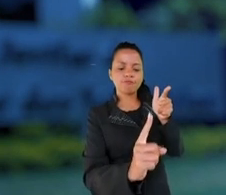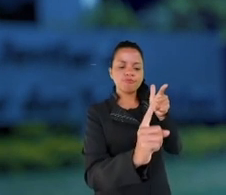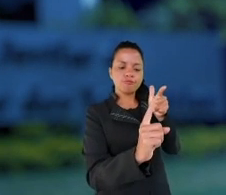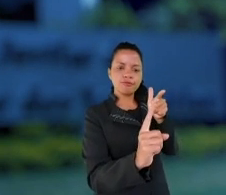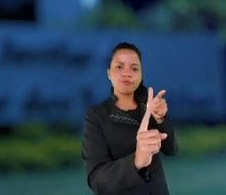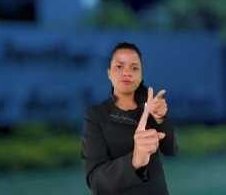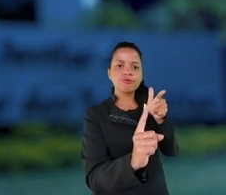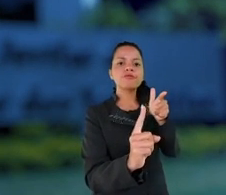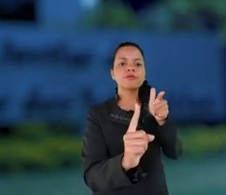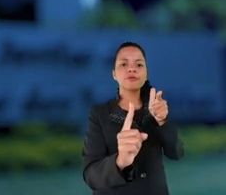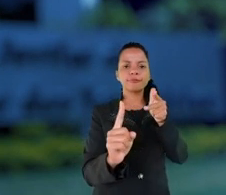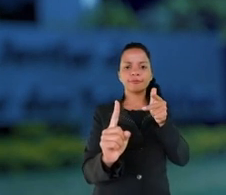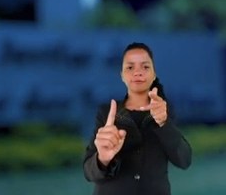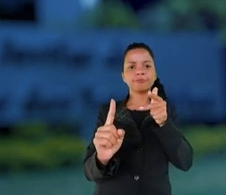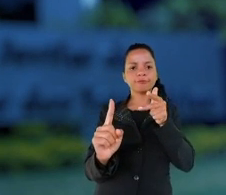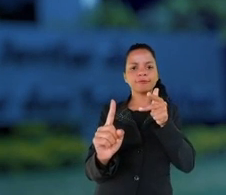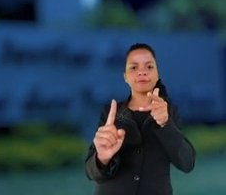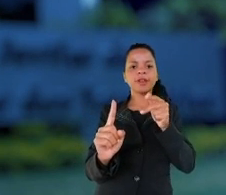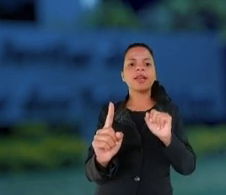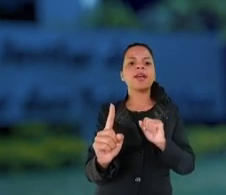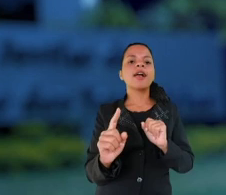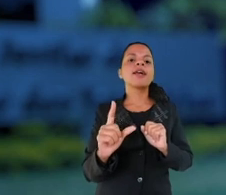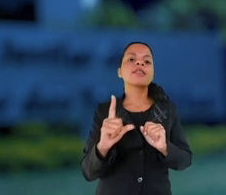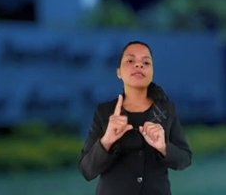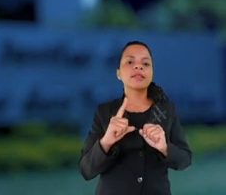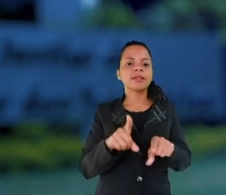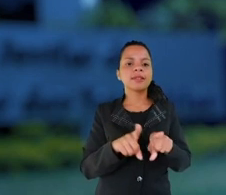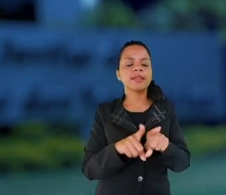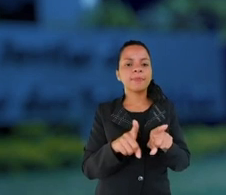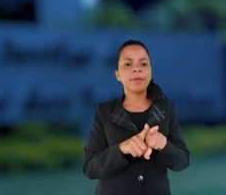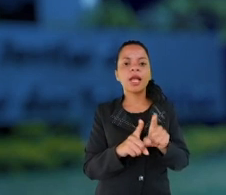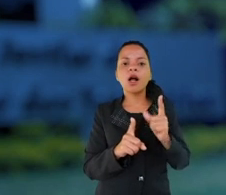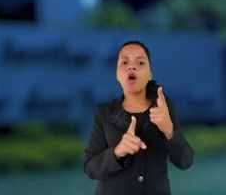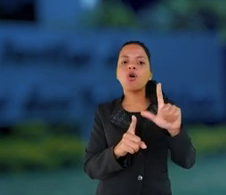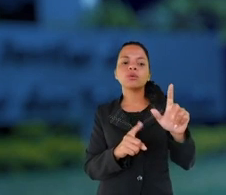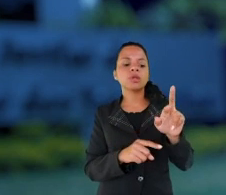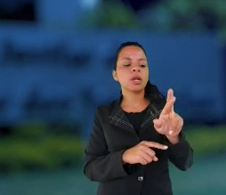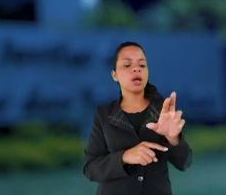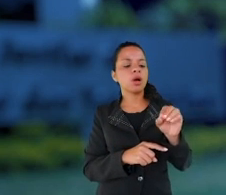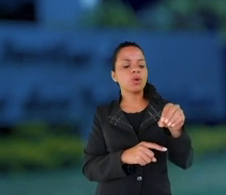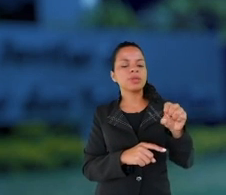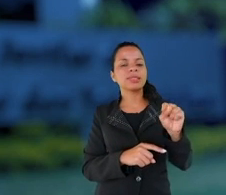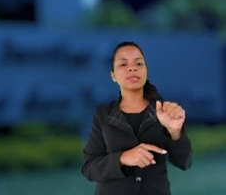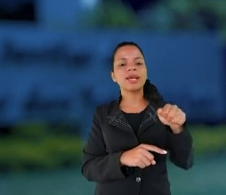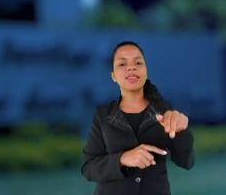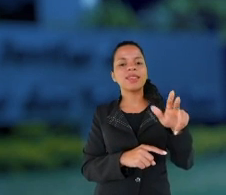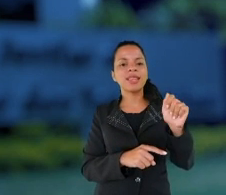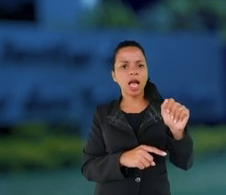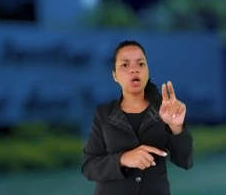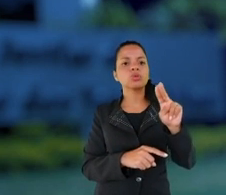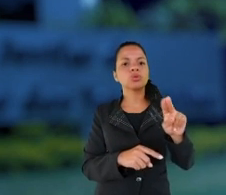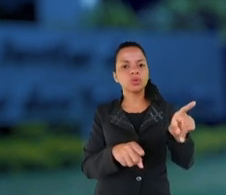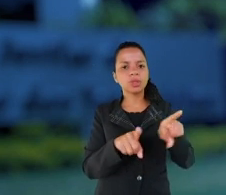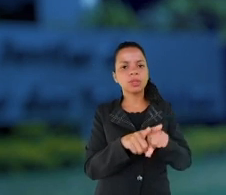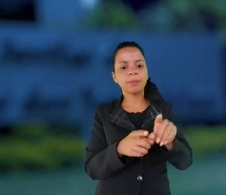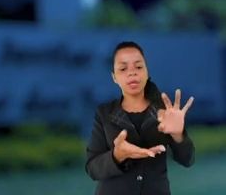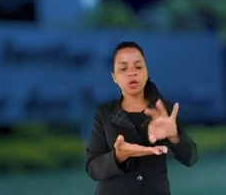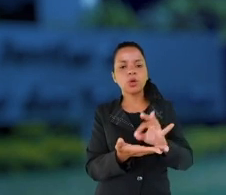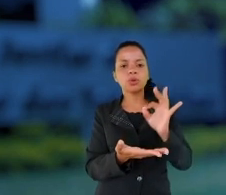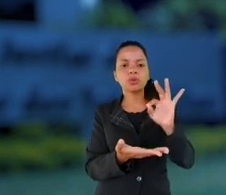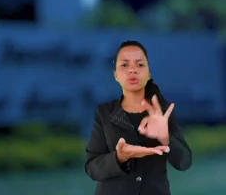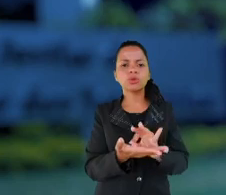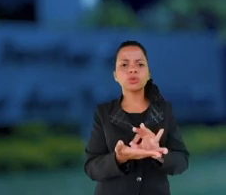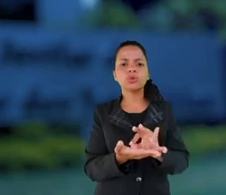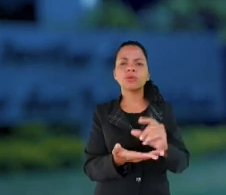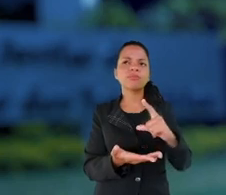trabalho que move muito comigo, que ela usa costura também. E, enfim, tem também as internacionais, como a Negrete